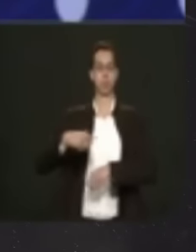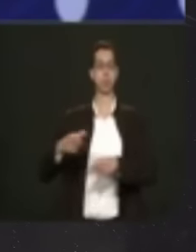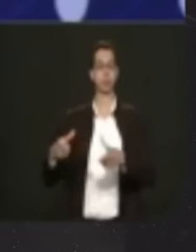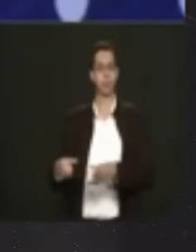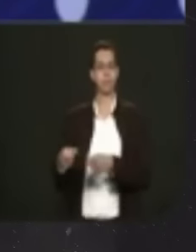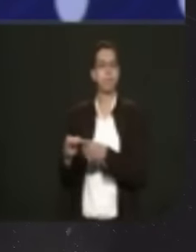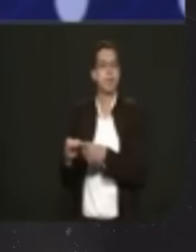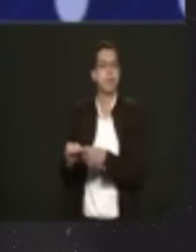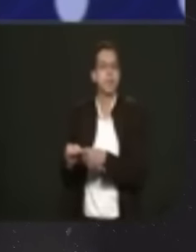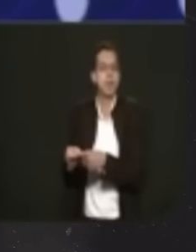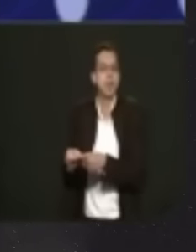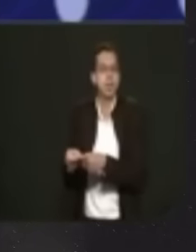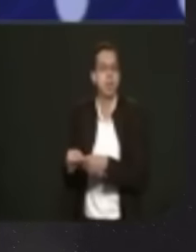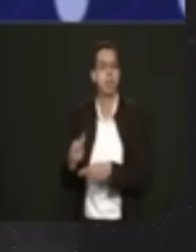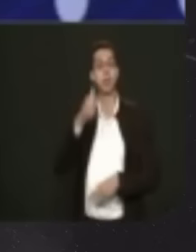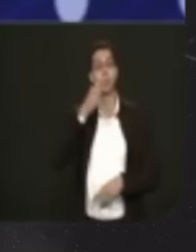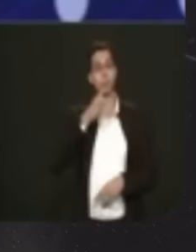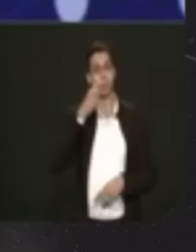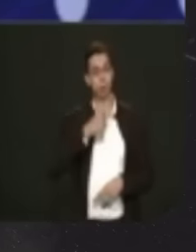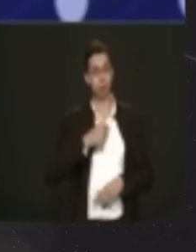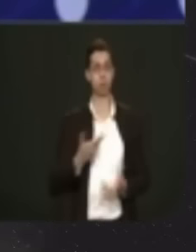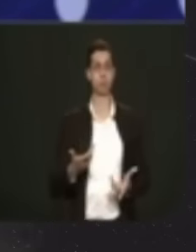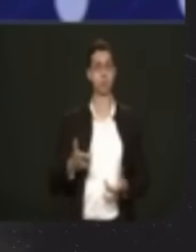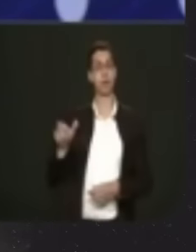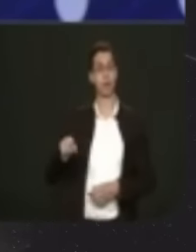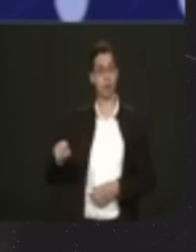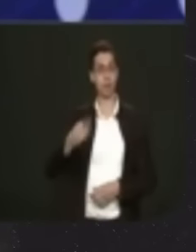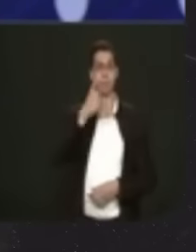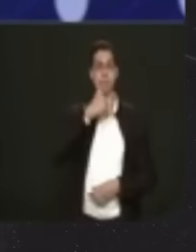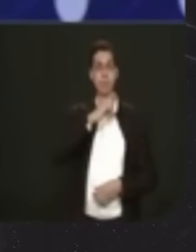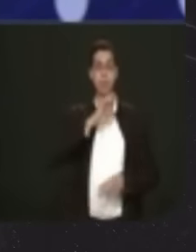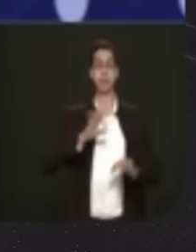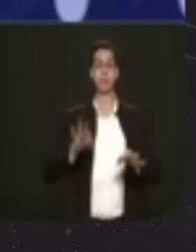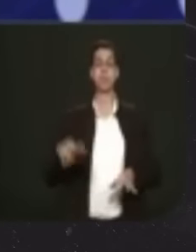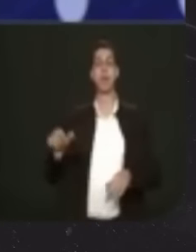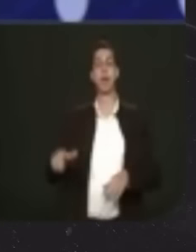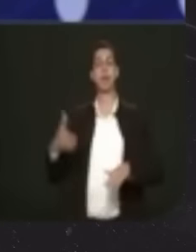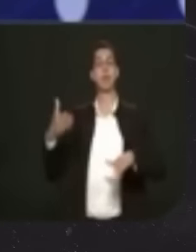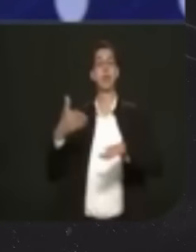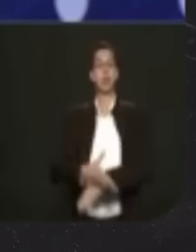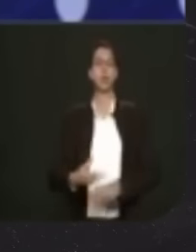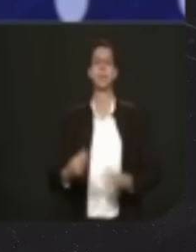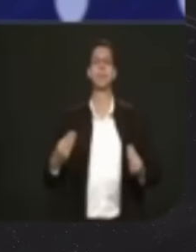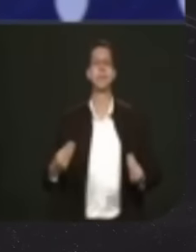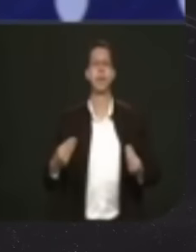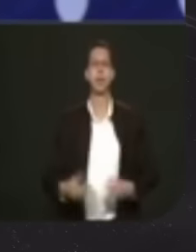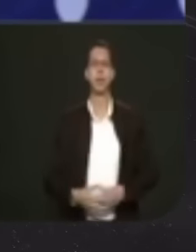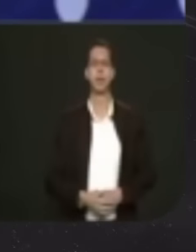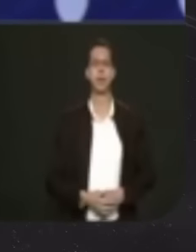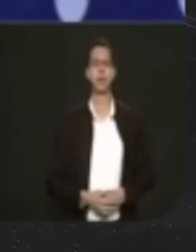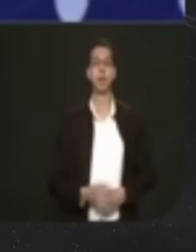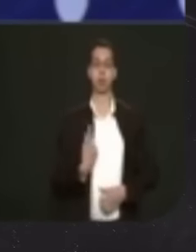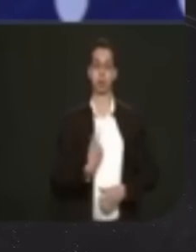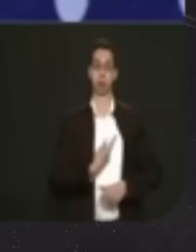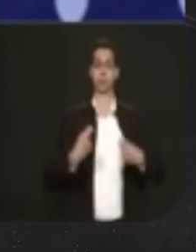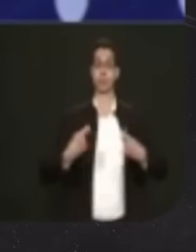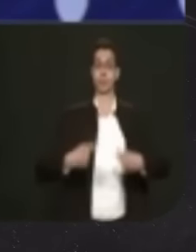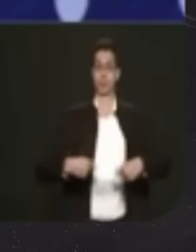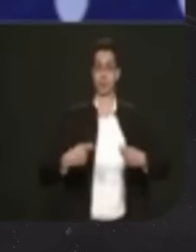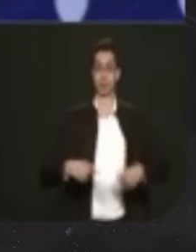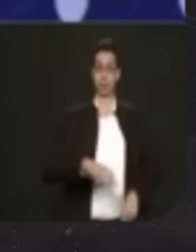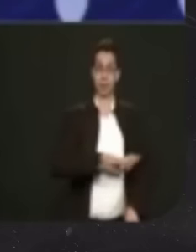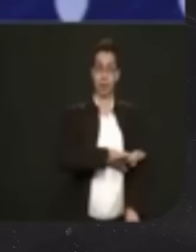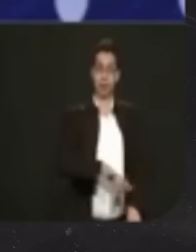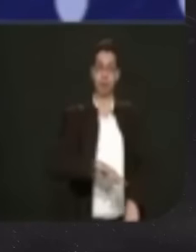mulher ela entrou nesse cenário de Fato né pra gente trazer essa essa igualdade entre as